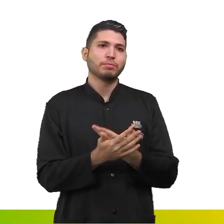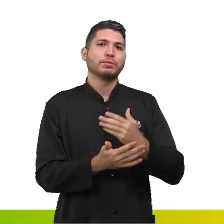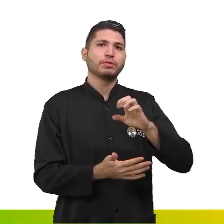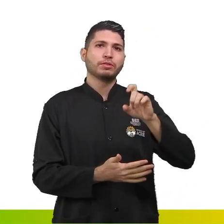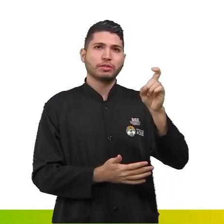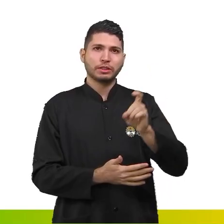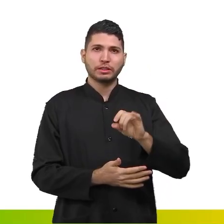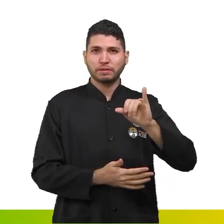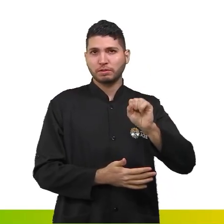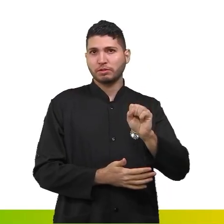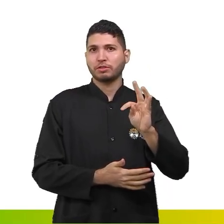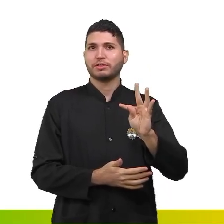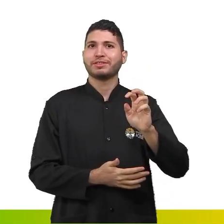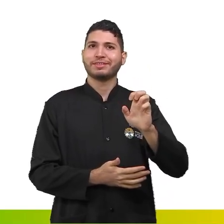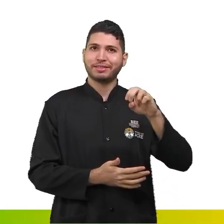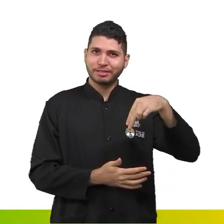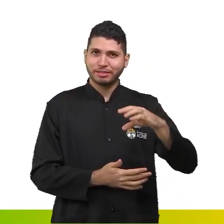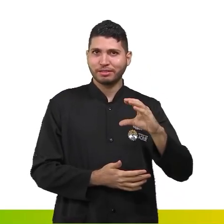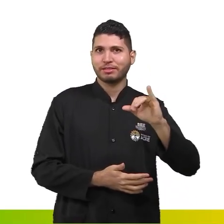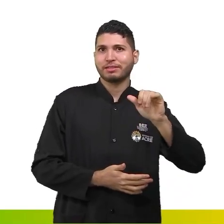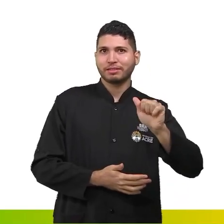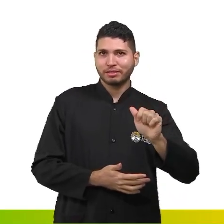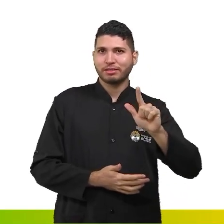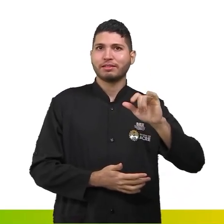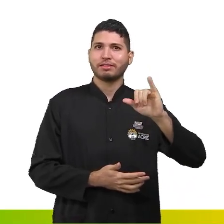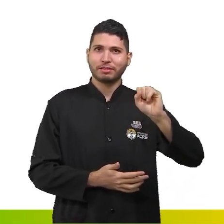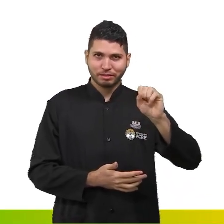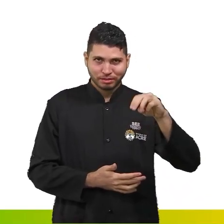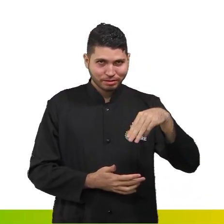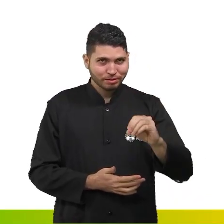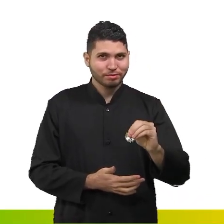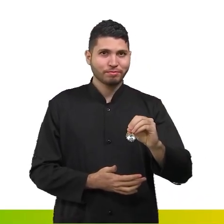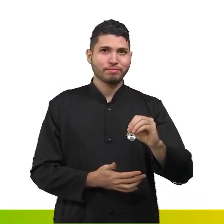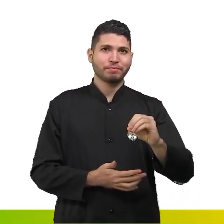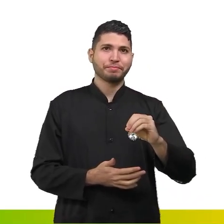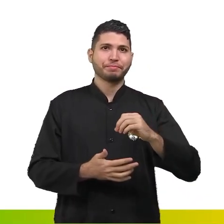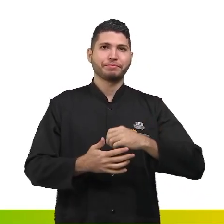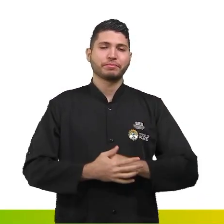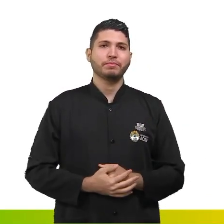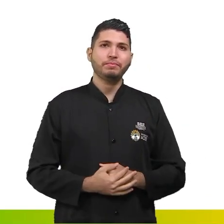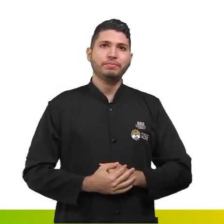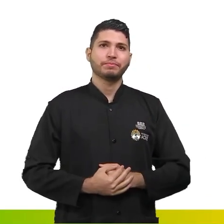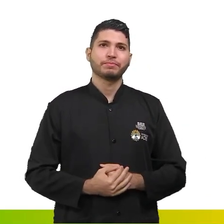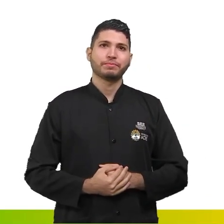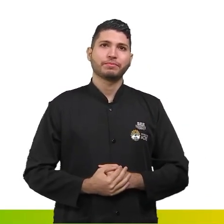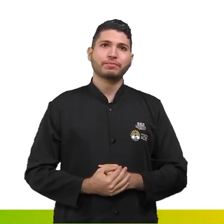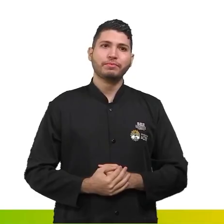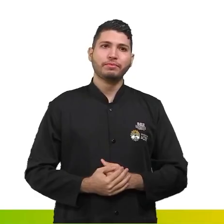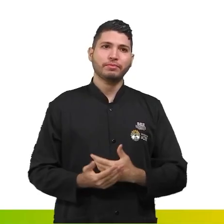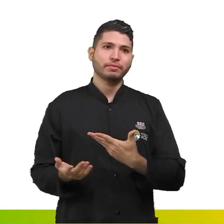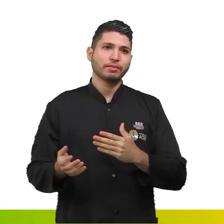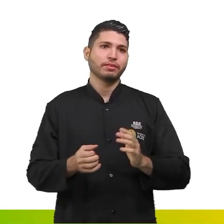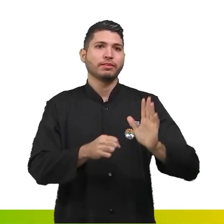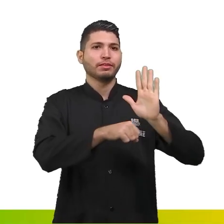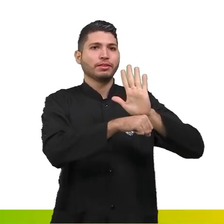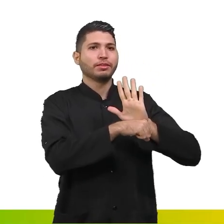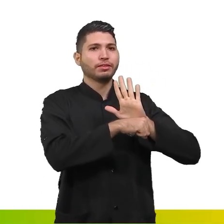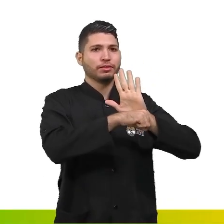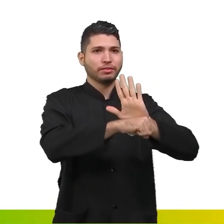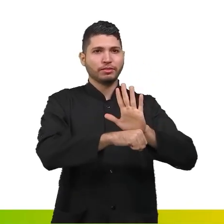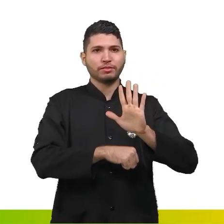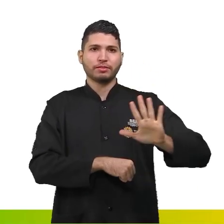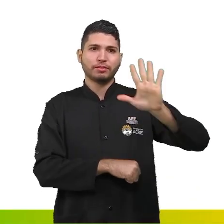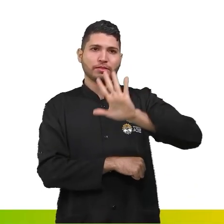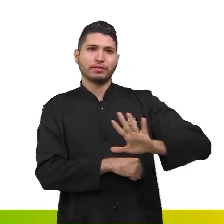dos problemas filosóficos que a permeiam. Então, contribuições gerais da filosofia